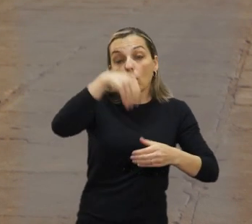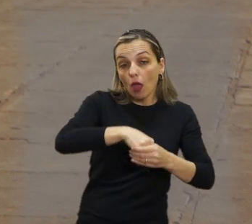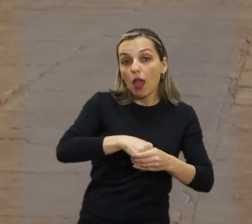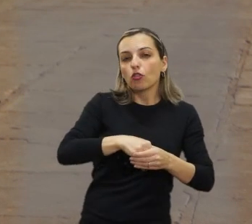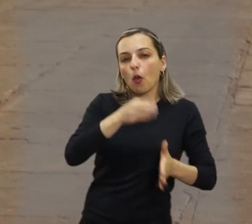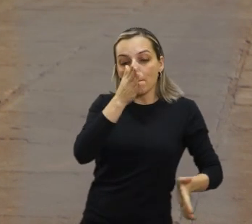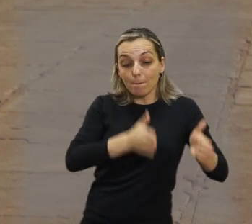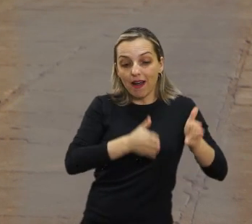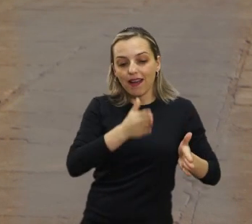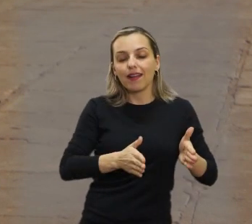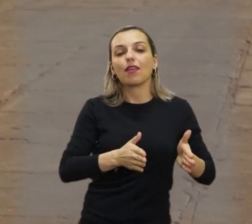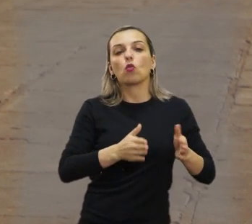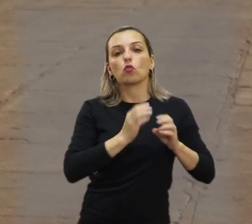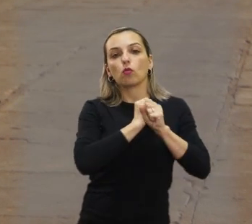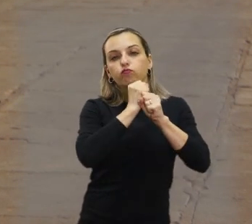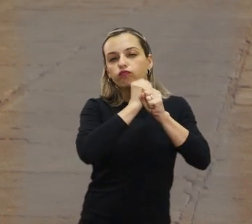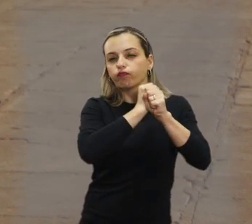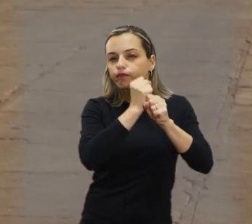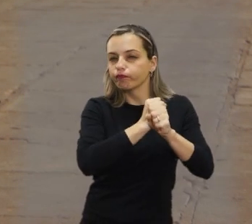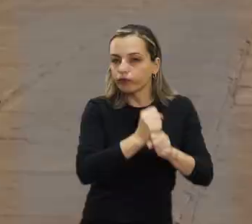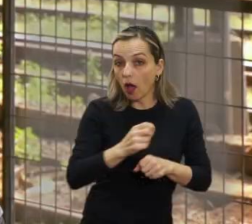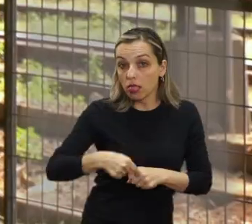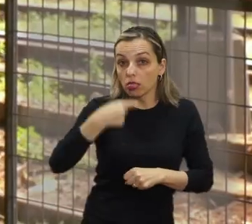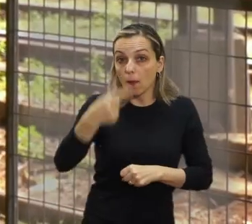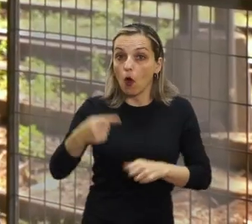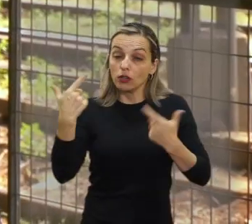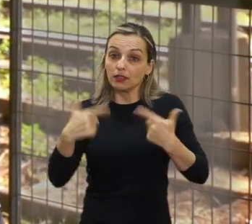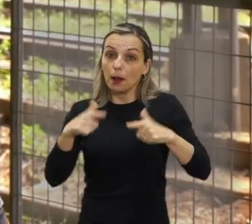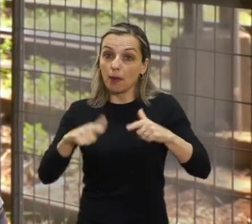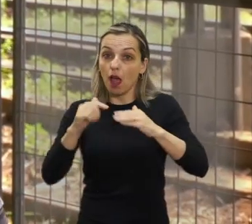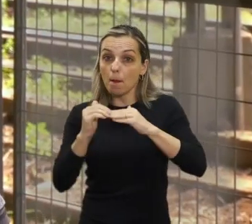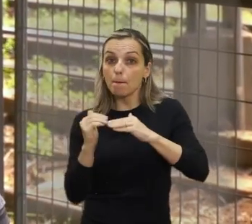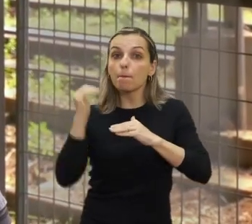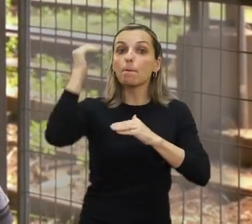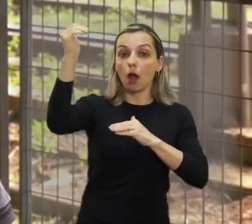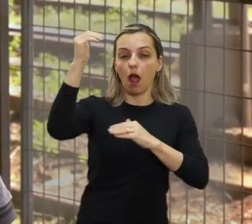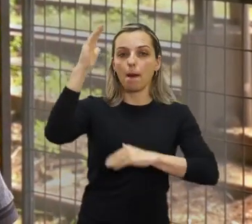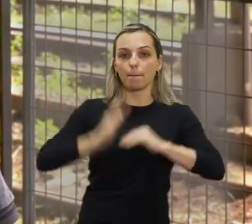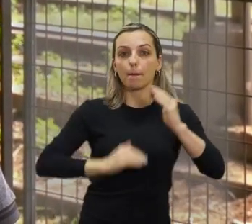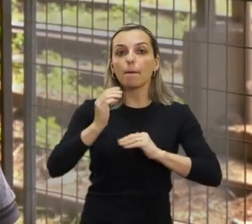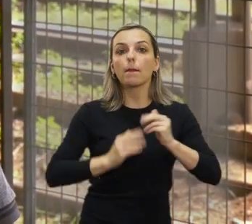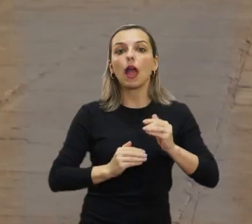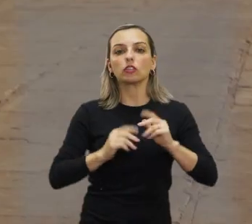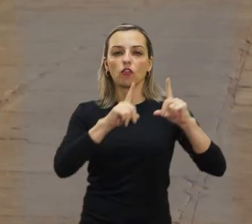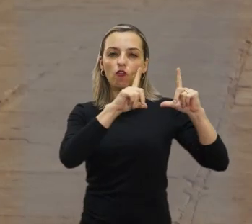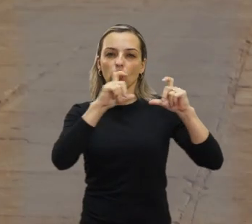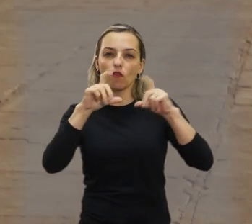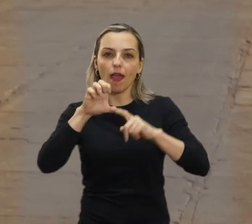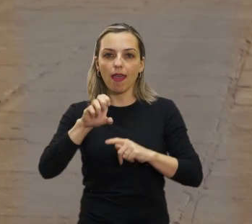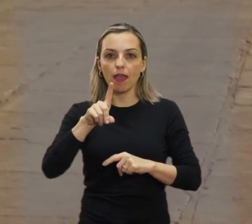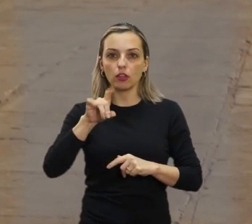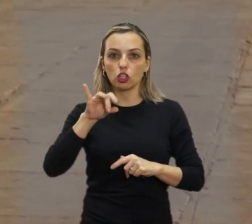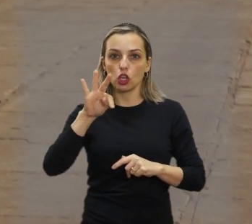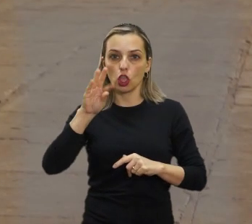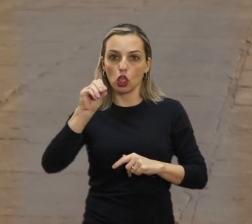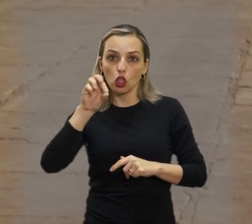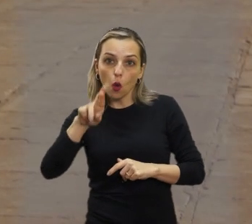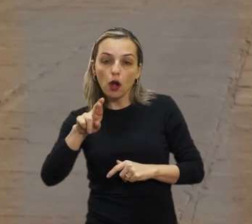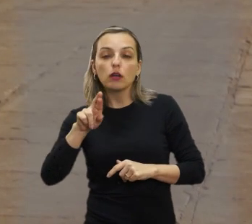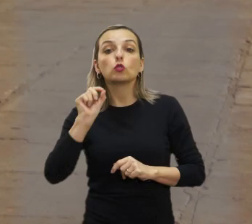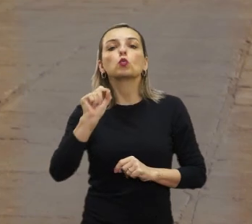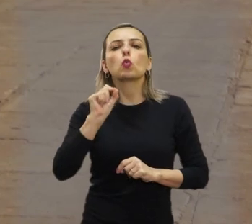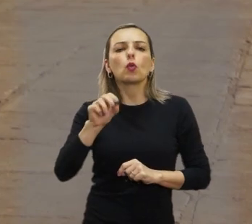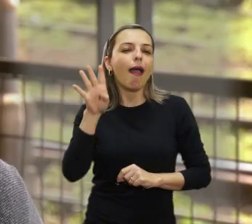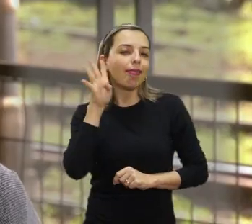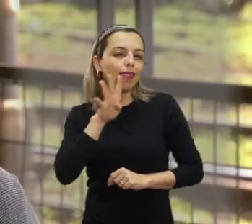fotografando, fiquei como fotojornalista. No final, ainda um pouco antes de eu sair da Tribuna, eu fui promovido para editor de fotografia também, o